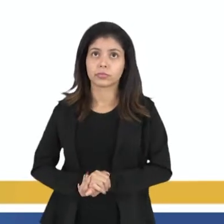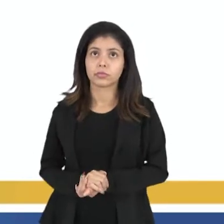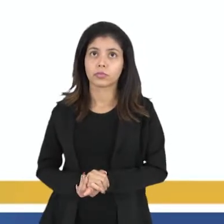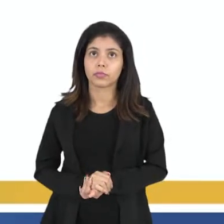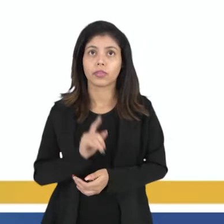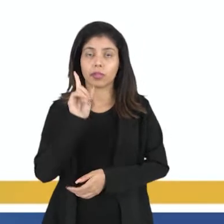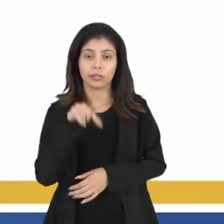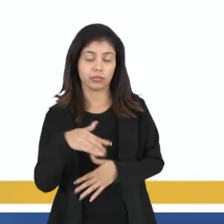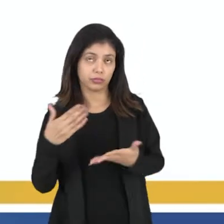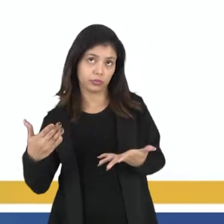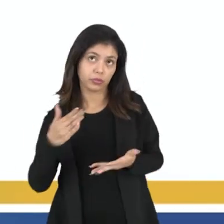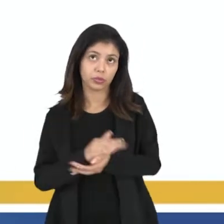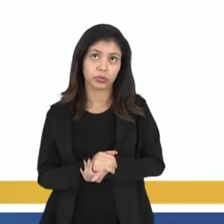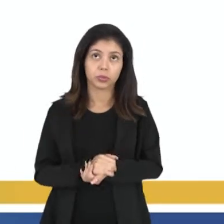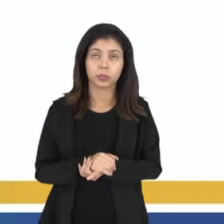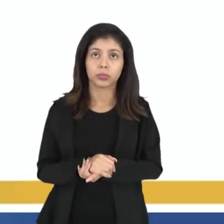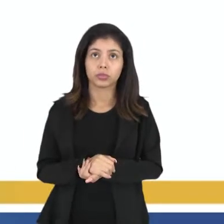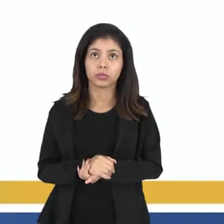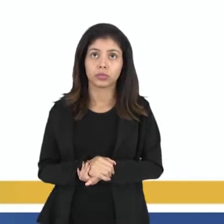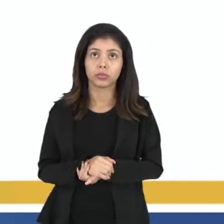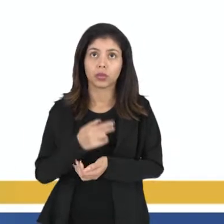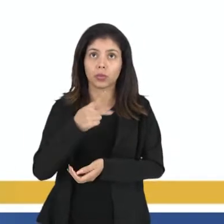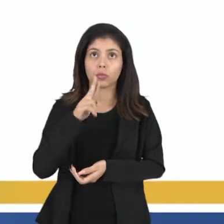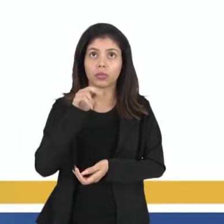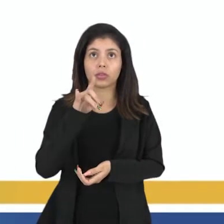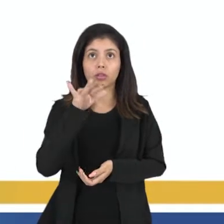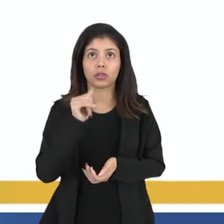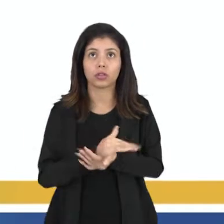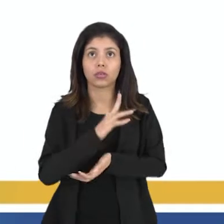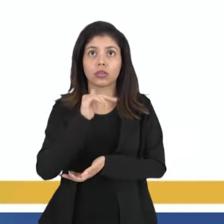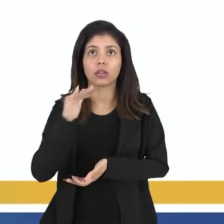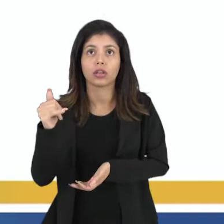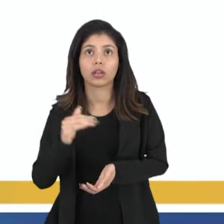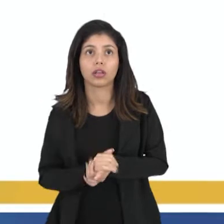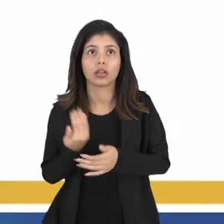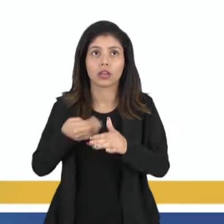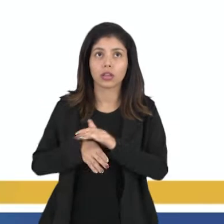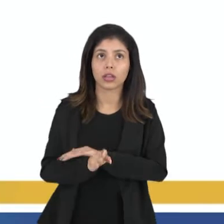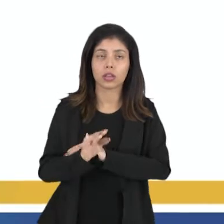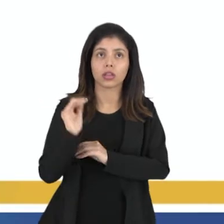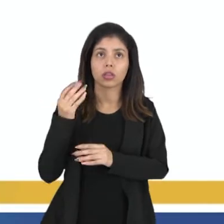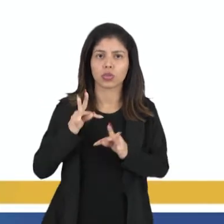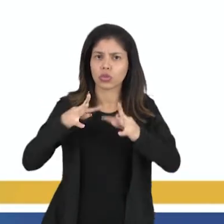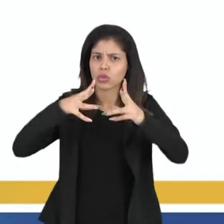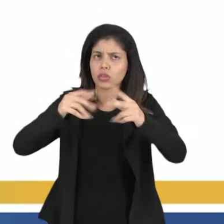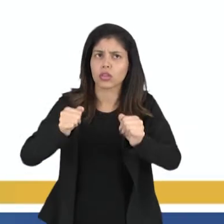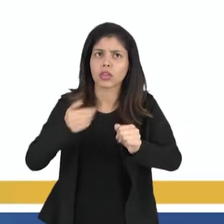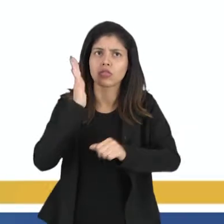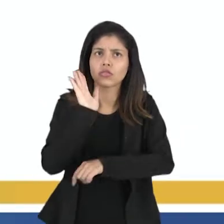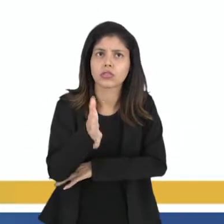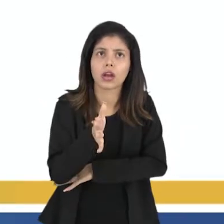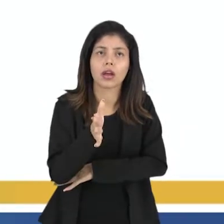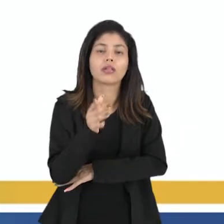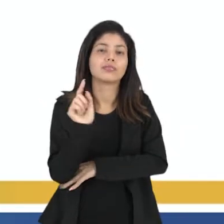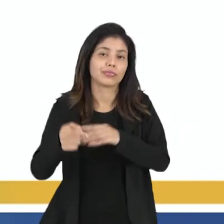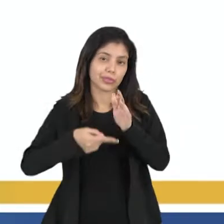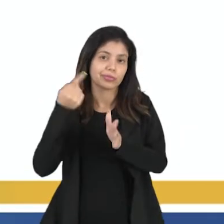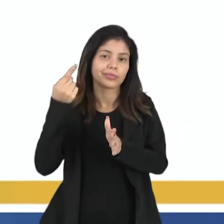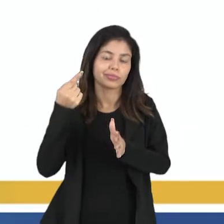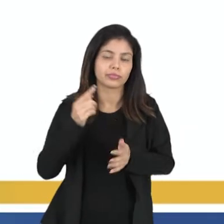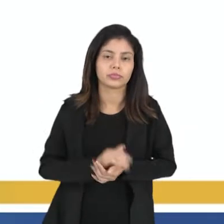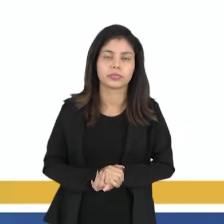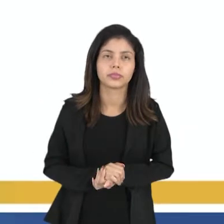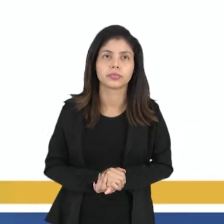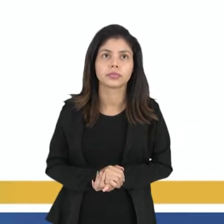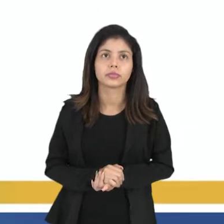E é de prudência nunca se fiar inteiramente em quem já nos enganou uma